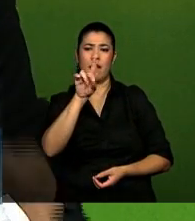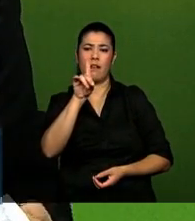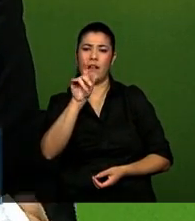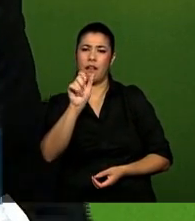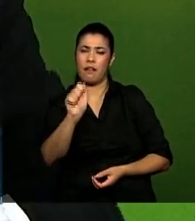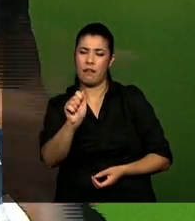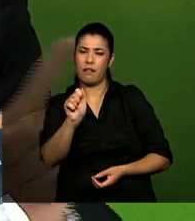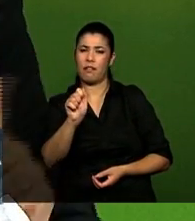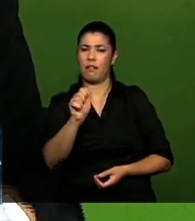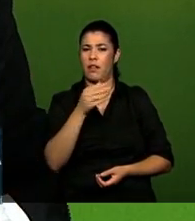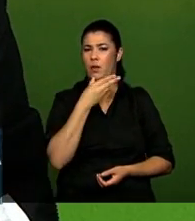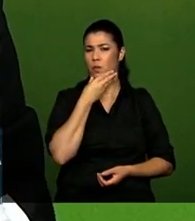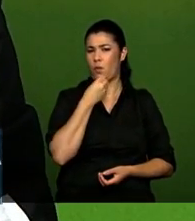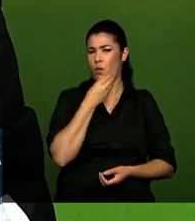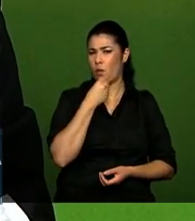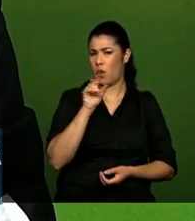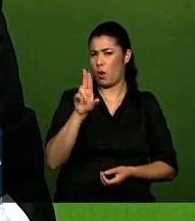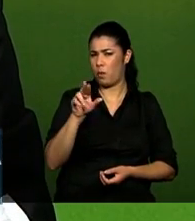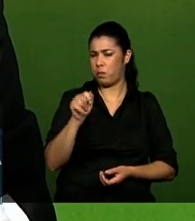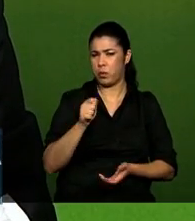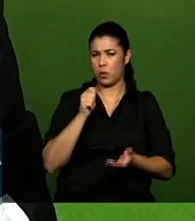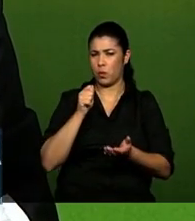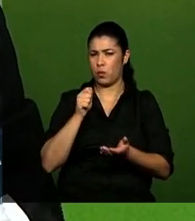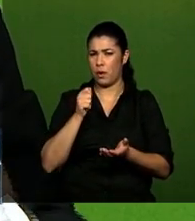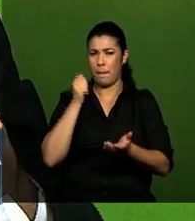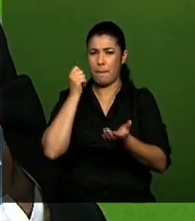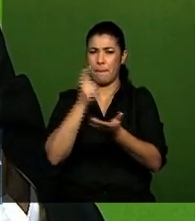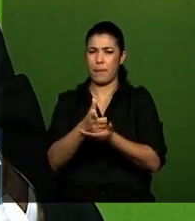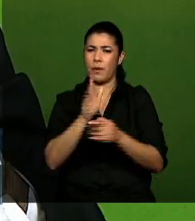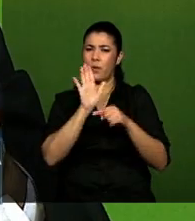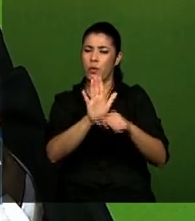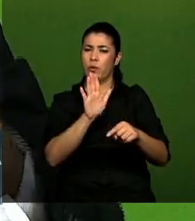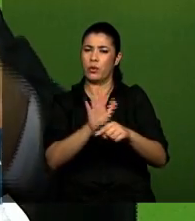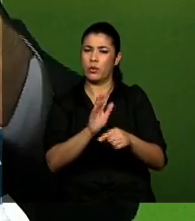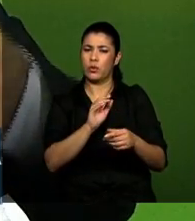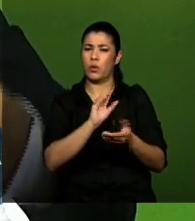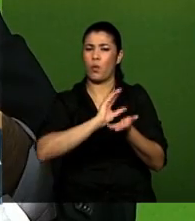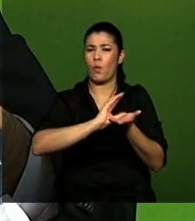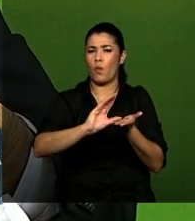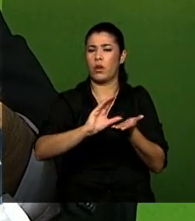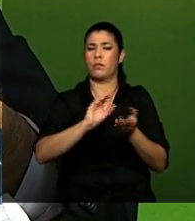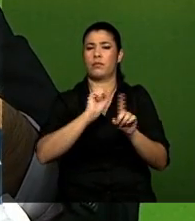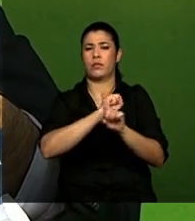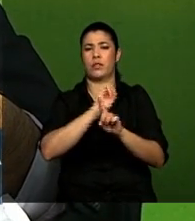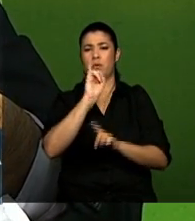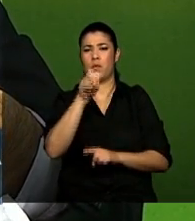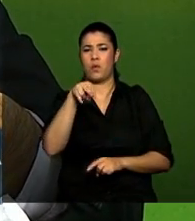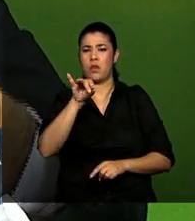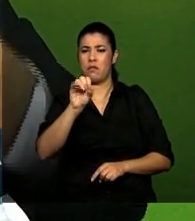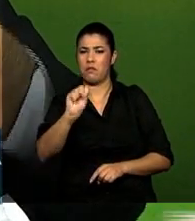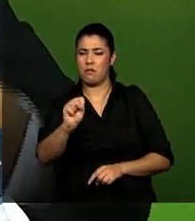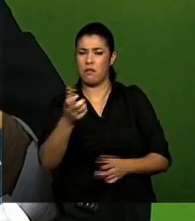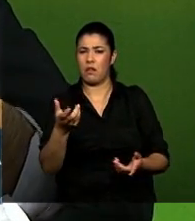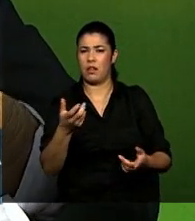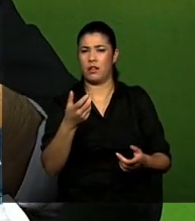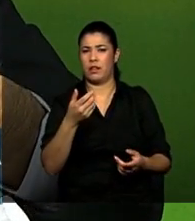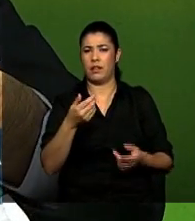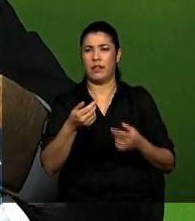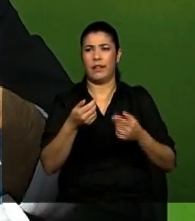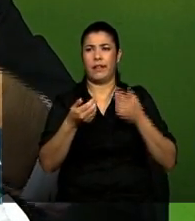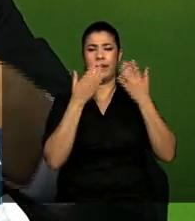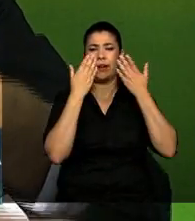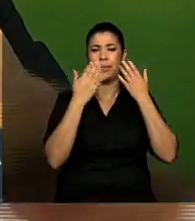homem ou mulher que nunca contribuiu com a Previdência Social por conta de uma situação formal de